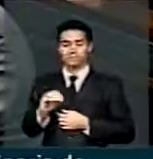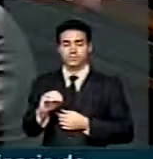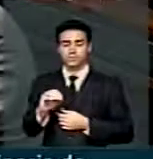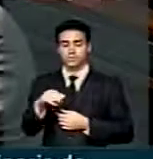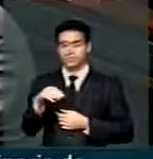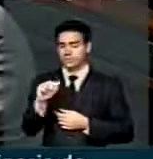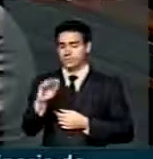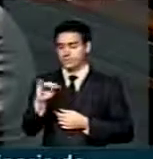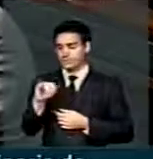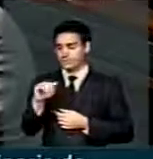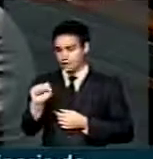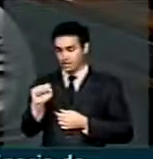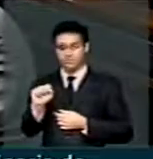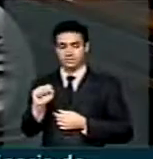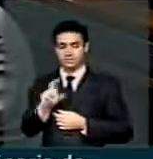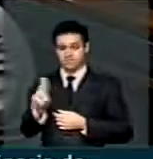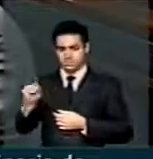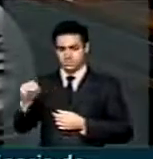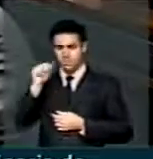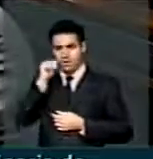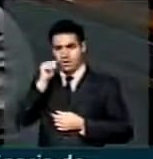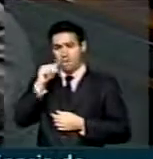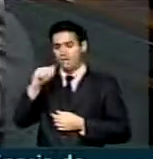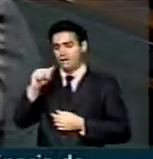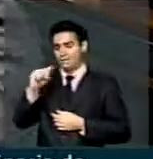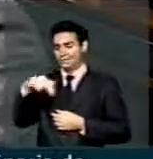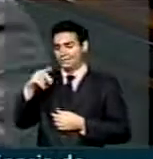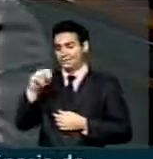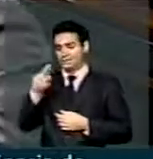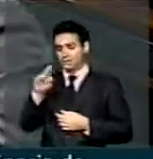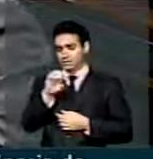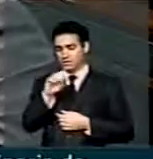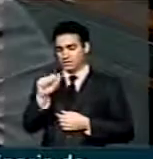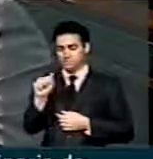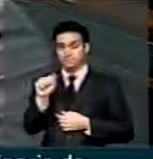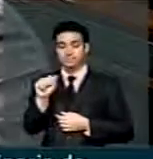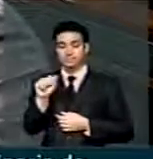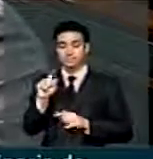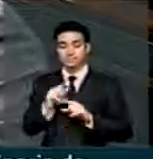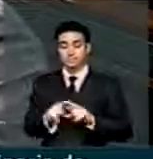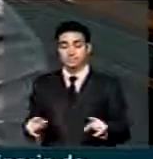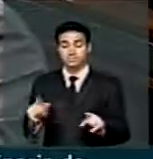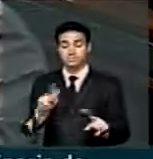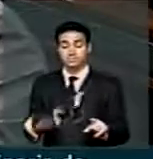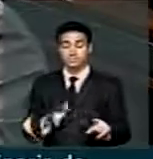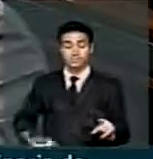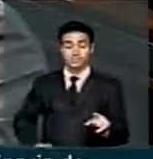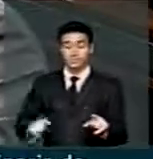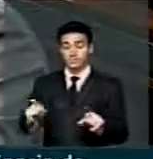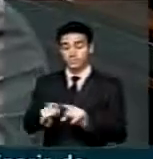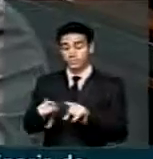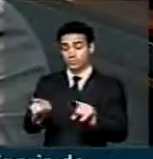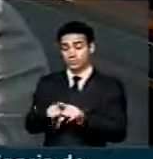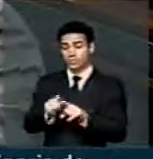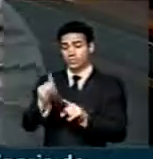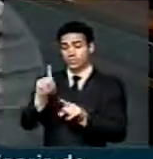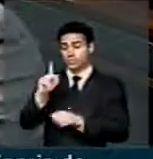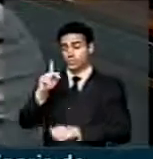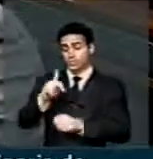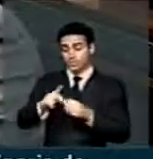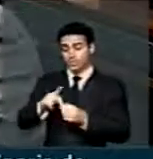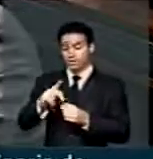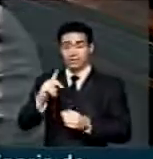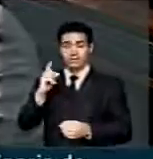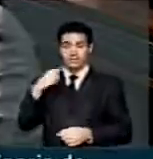Matais, vão corrigir o nome da Andressa, mas de vez do governo e da Petrobras e a